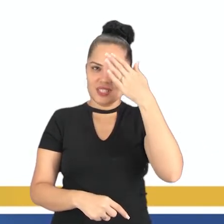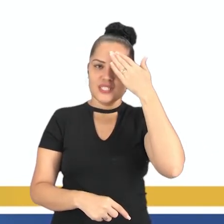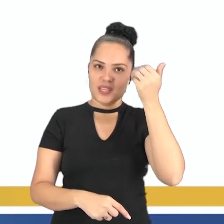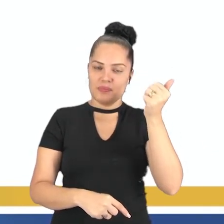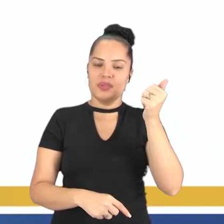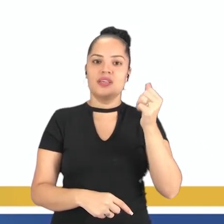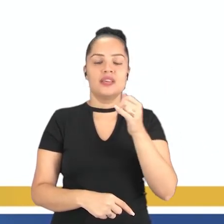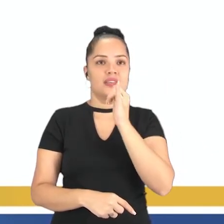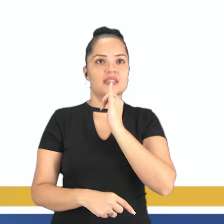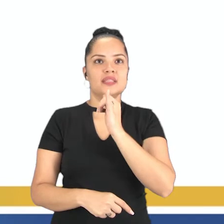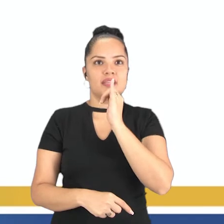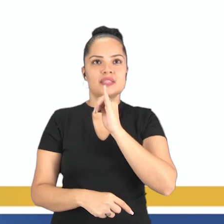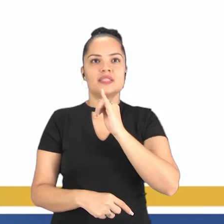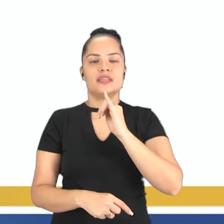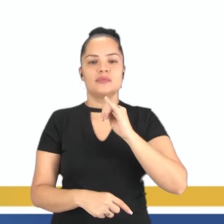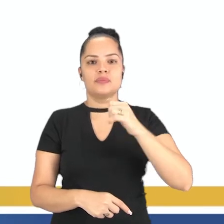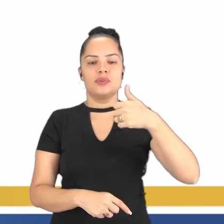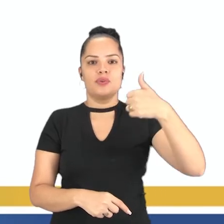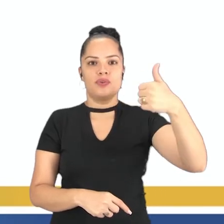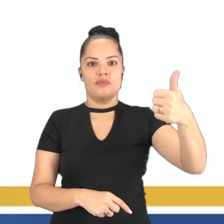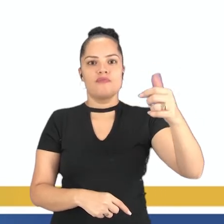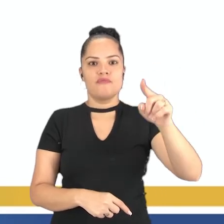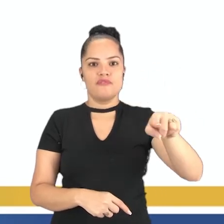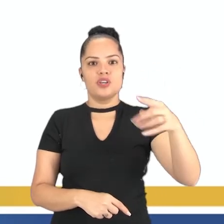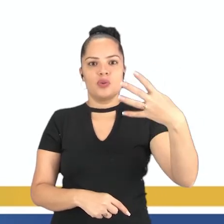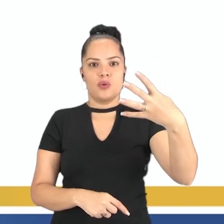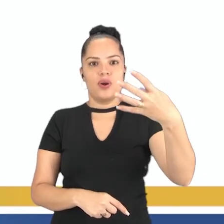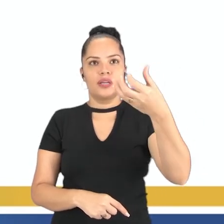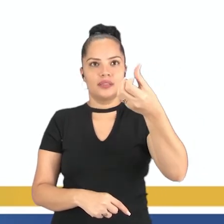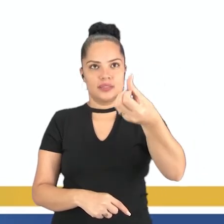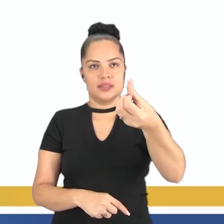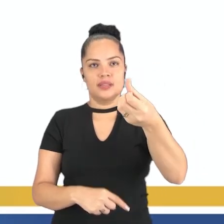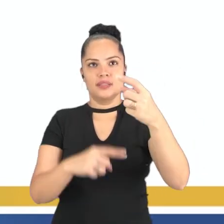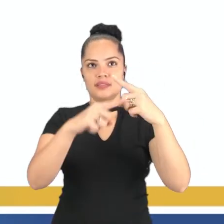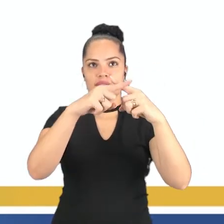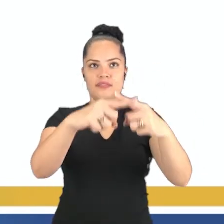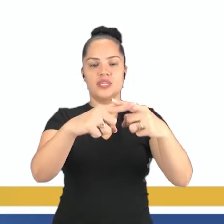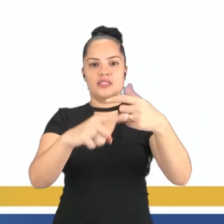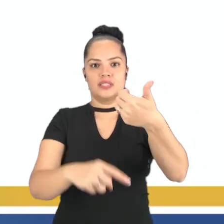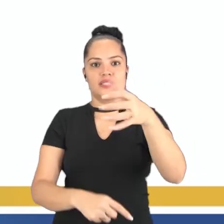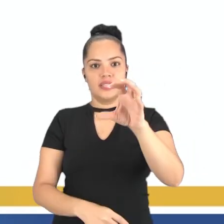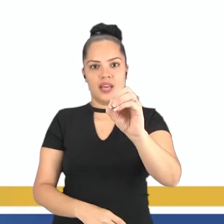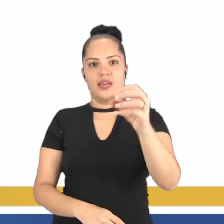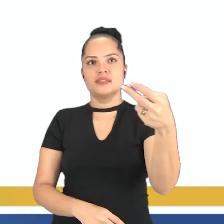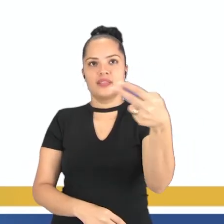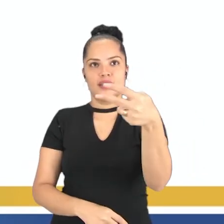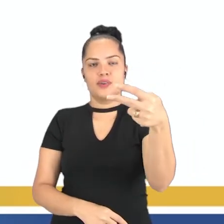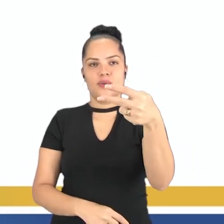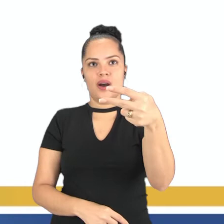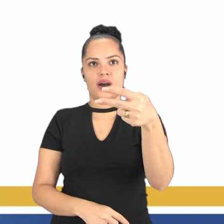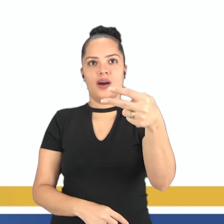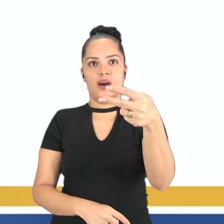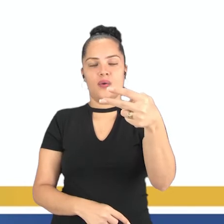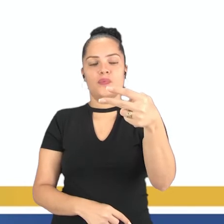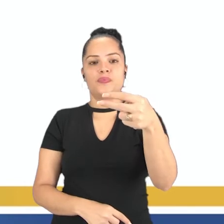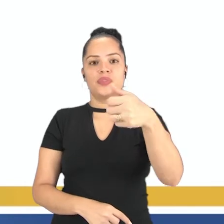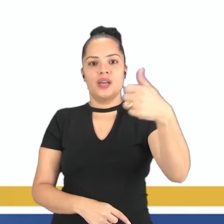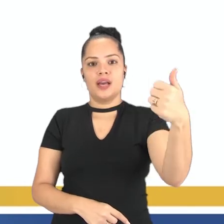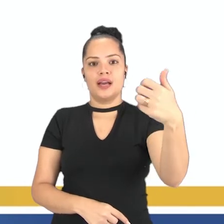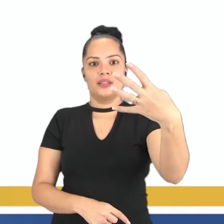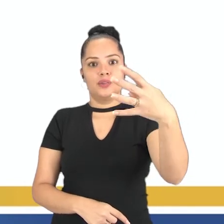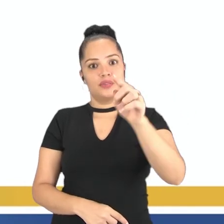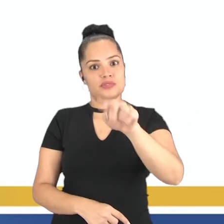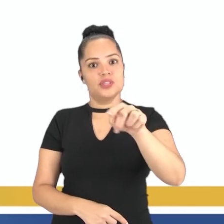gente vai multiplicar um número por 10 com vírgula, essa vírgula vai se deslocar a quantidade de zeros que tem esse número para a